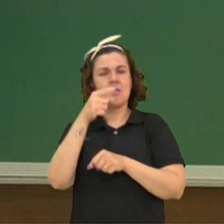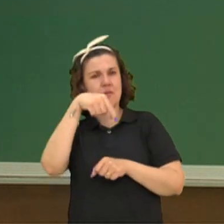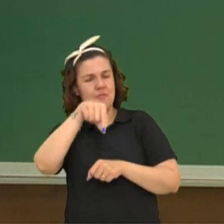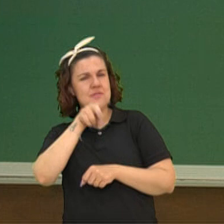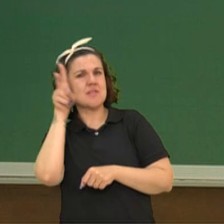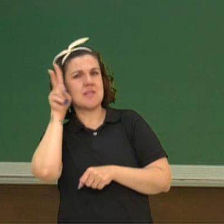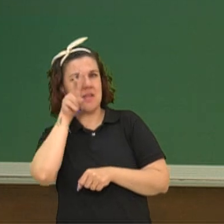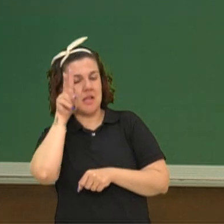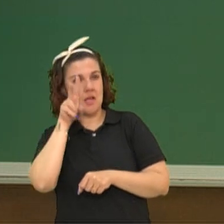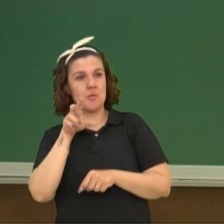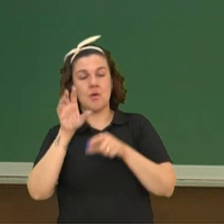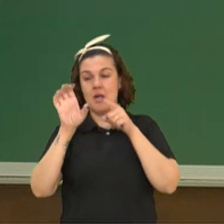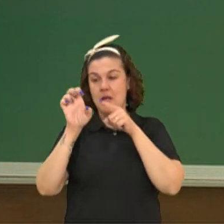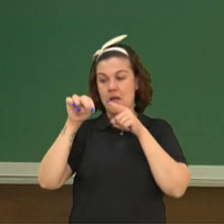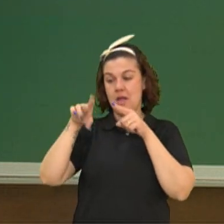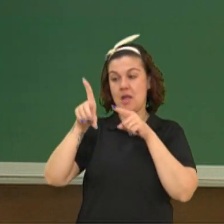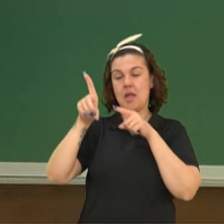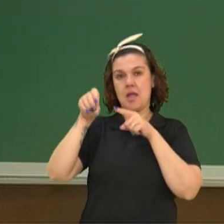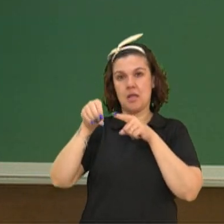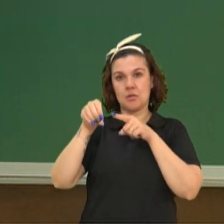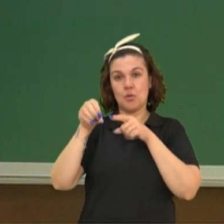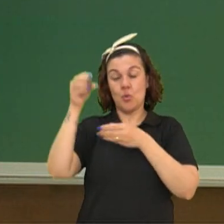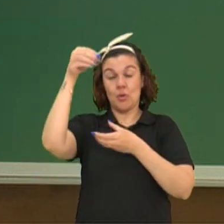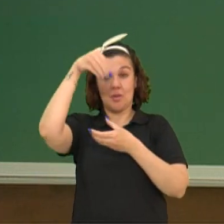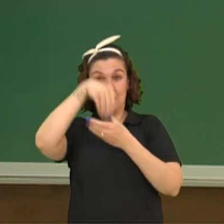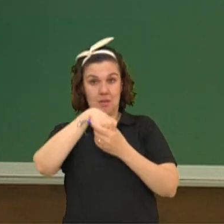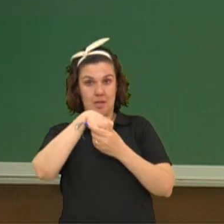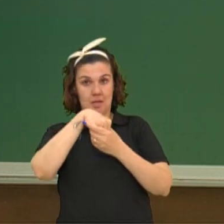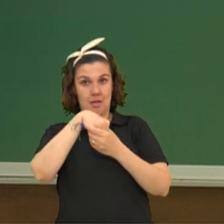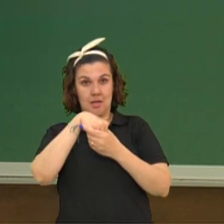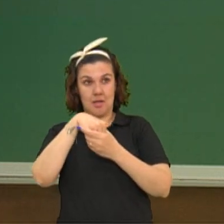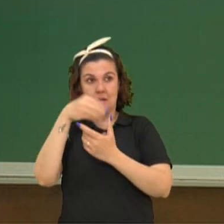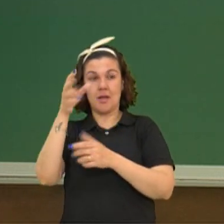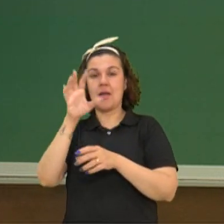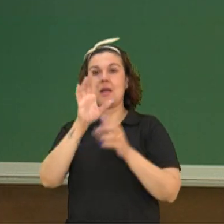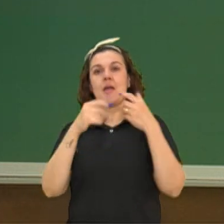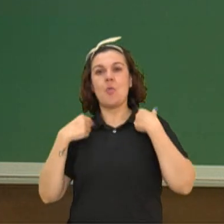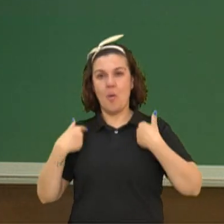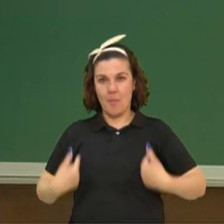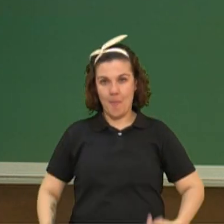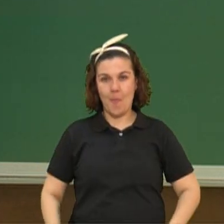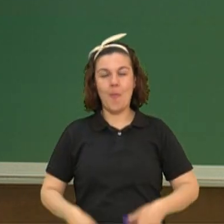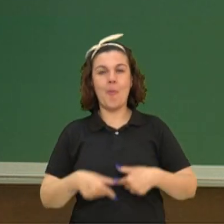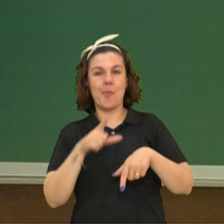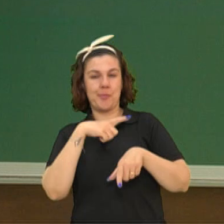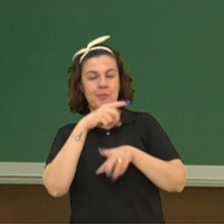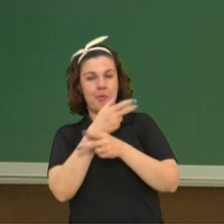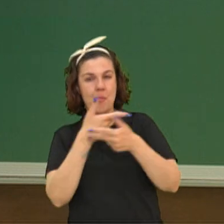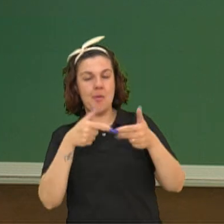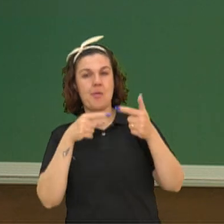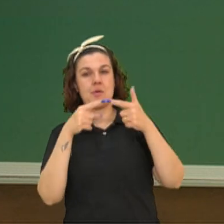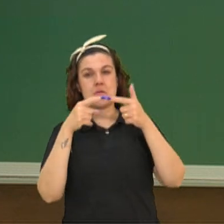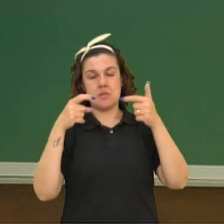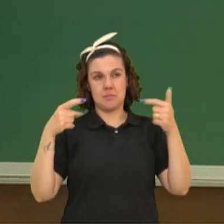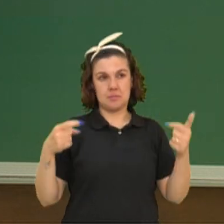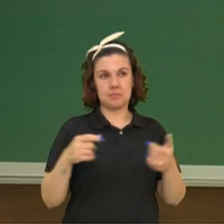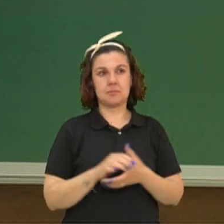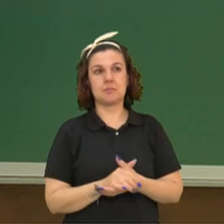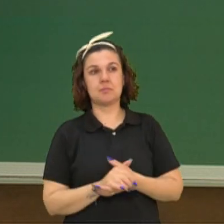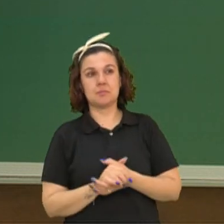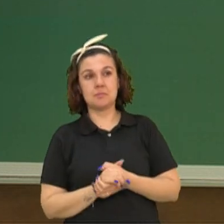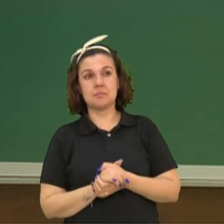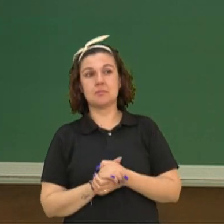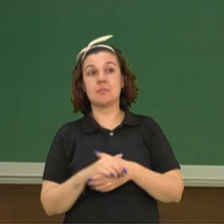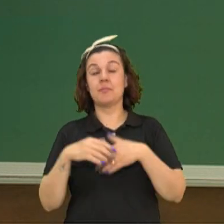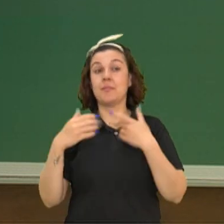que a palavra endo significa dentro, igual endoderme, que é a camada de dentro da pele, ou endosperma, que é a parte de dentro